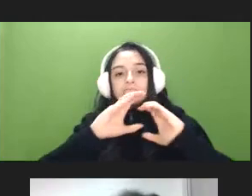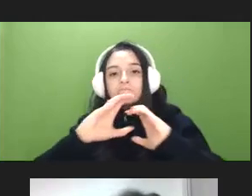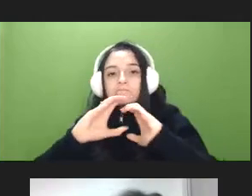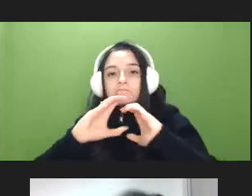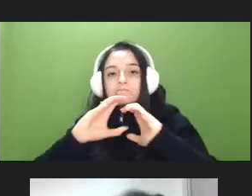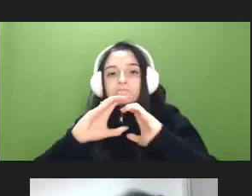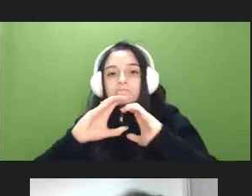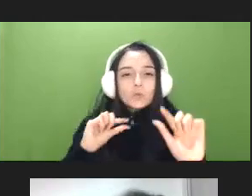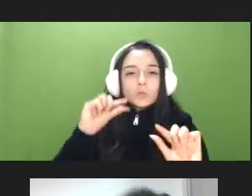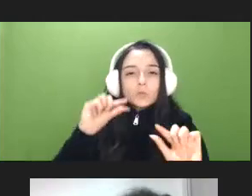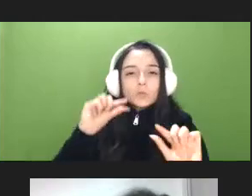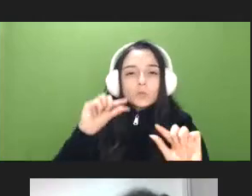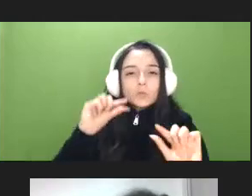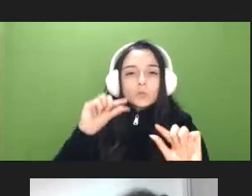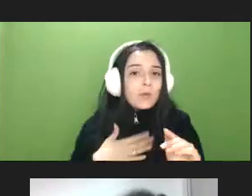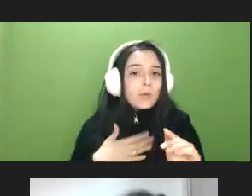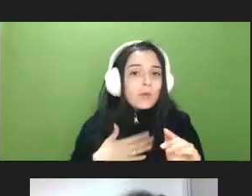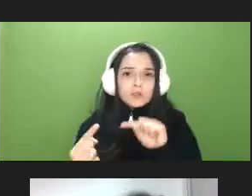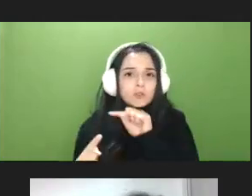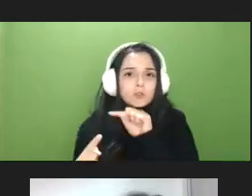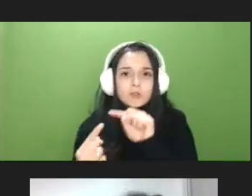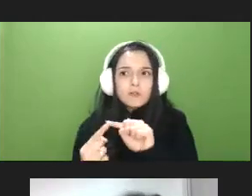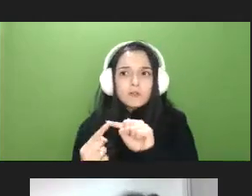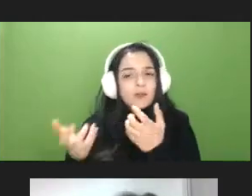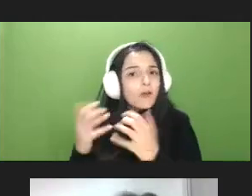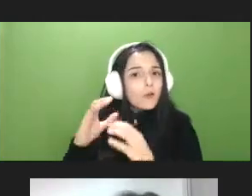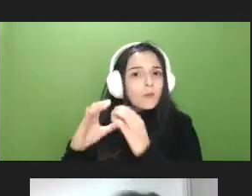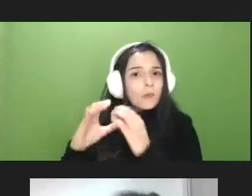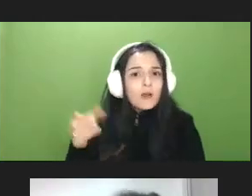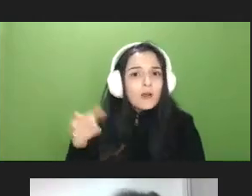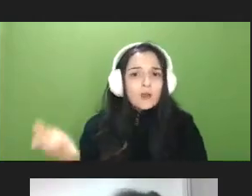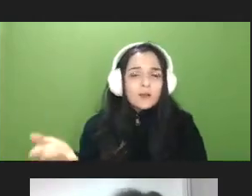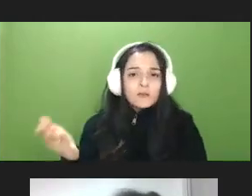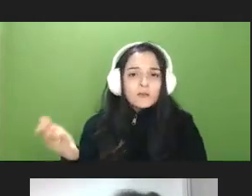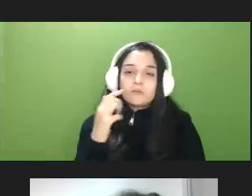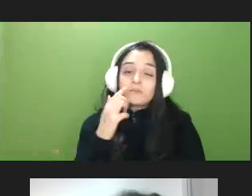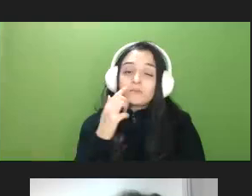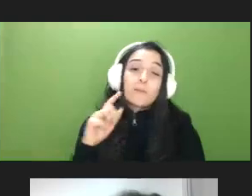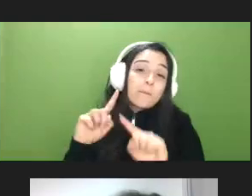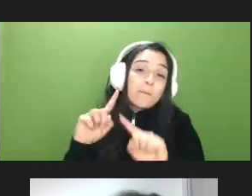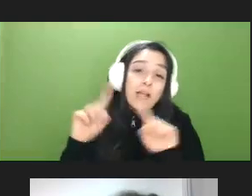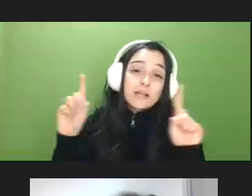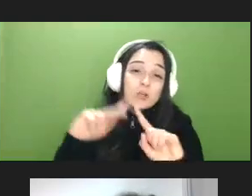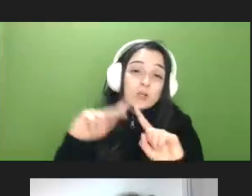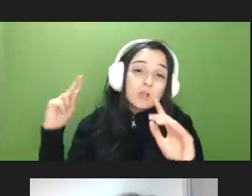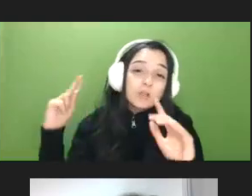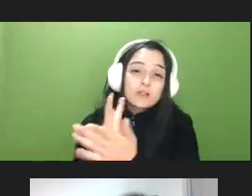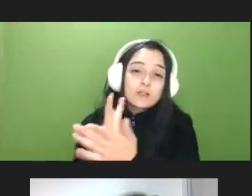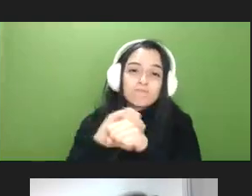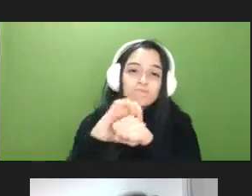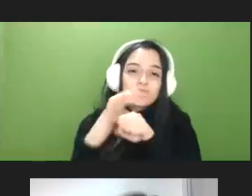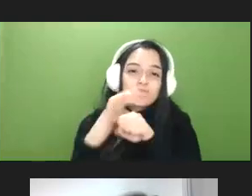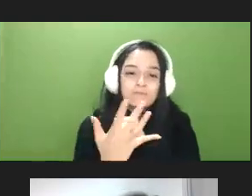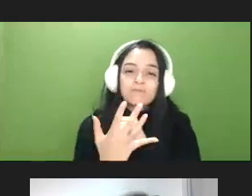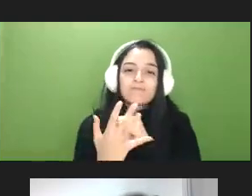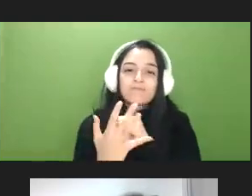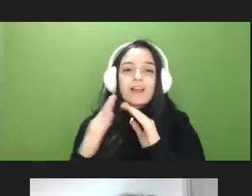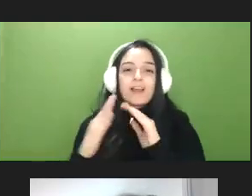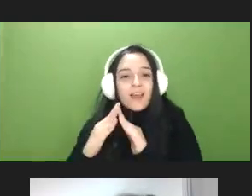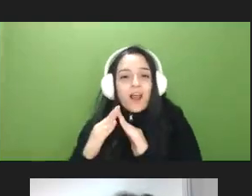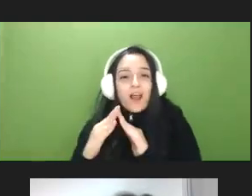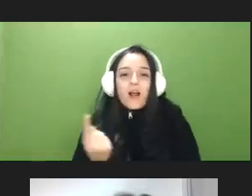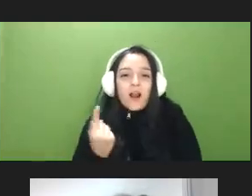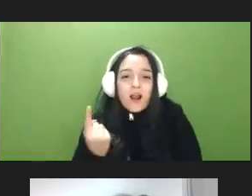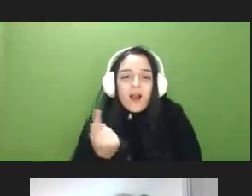o meu objetivo era esse, era poder me comunicar com esse colega. Mas aí veio a pandemia, veio a questão do isolamento, né? E aí eu